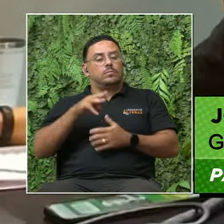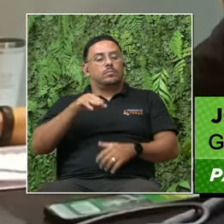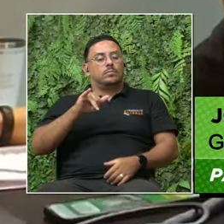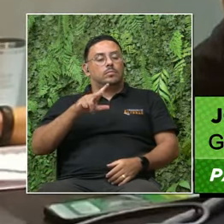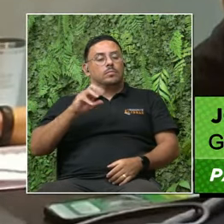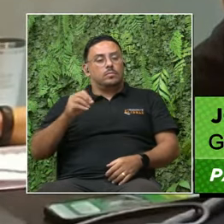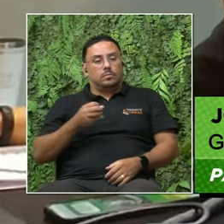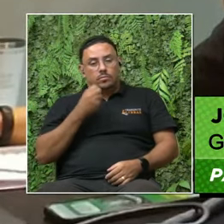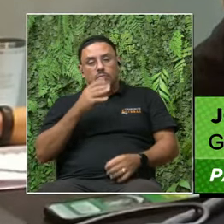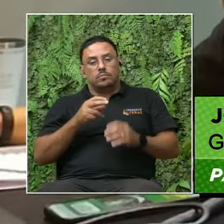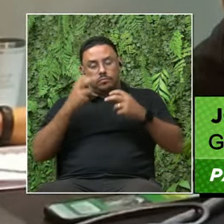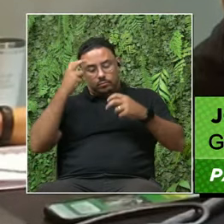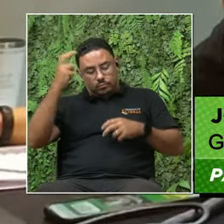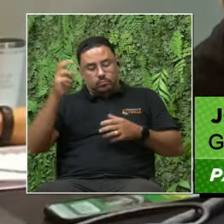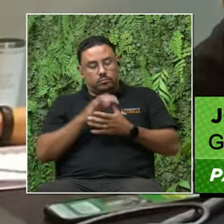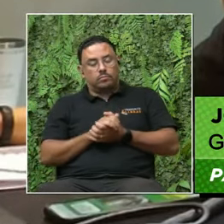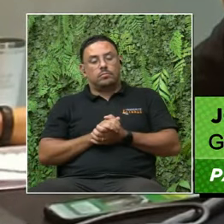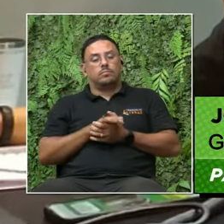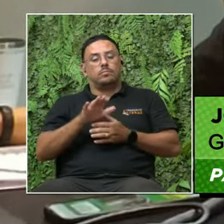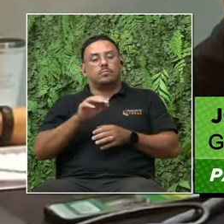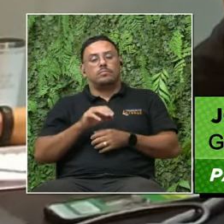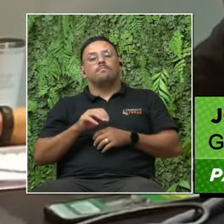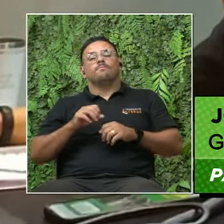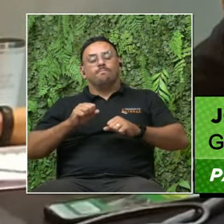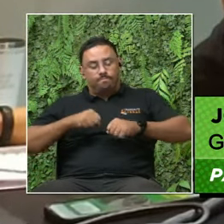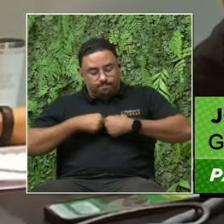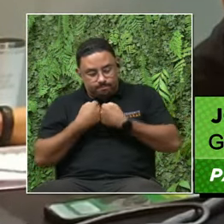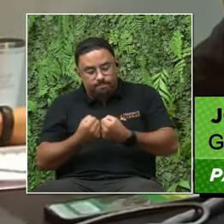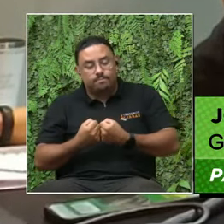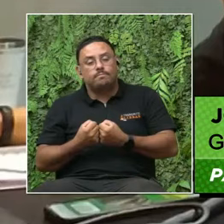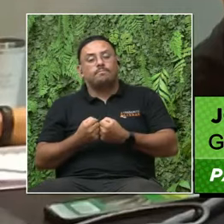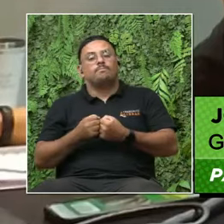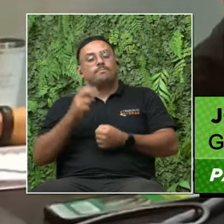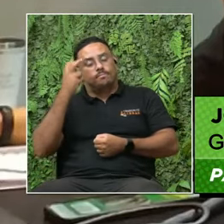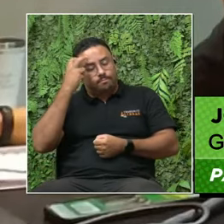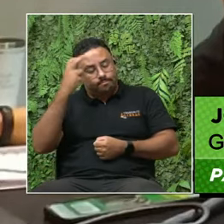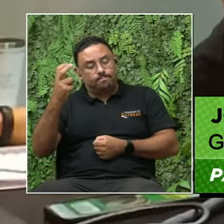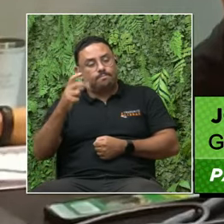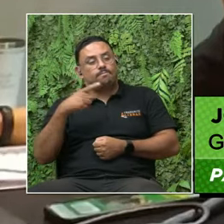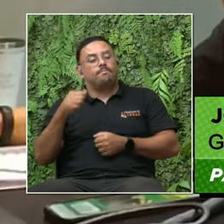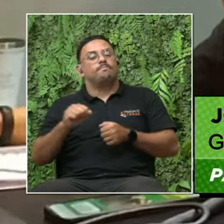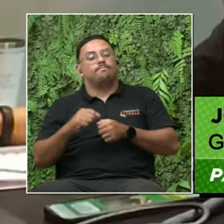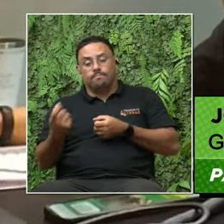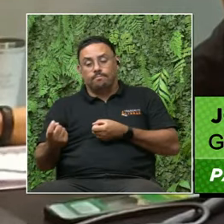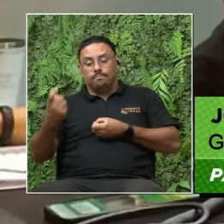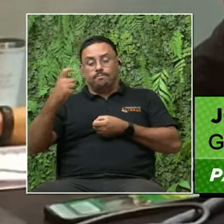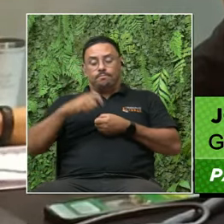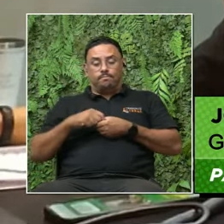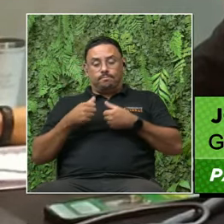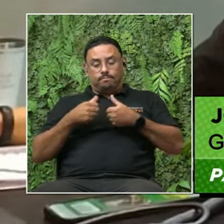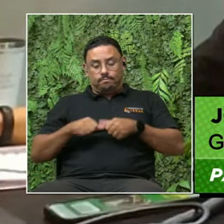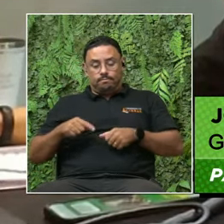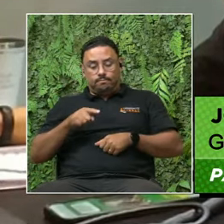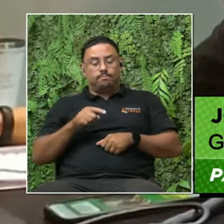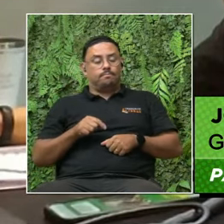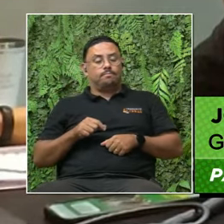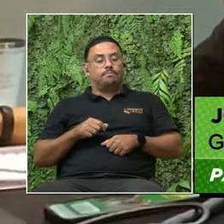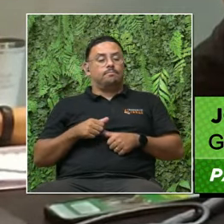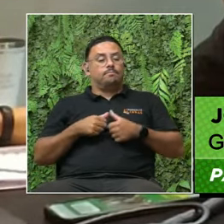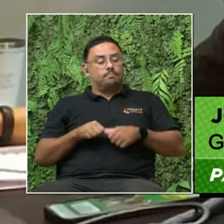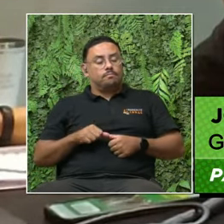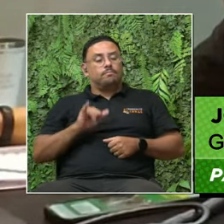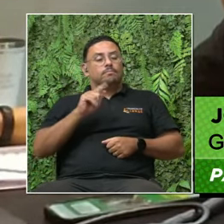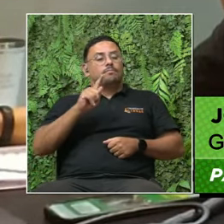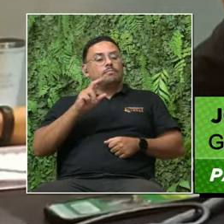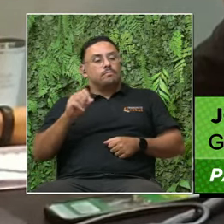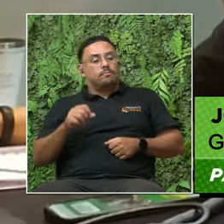muito muito inteligente n e foi ousado e foi inteligente porque quando ele recompõe a Zaga ele coloca o Igor Rabelo